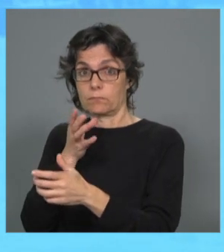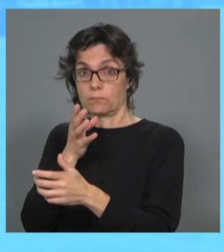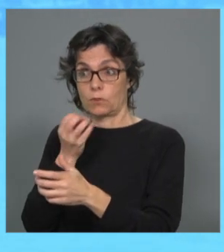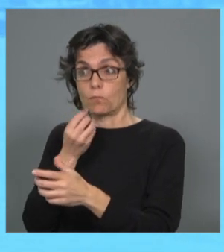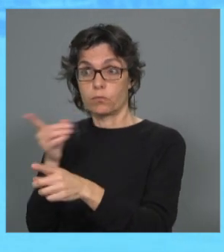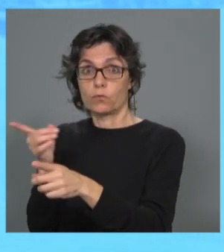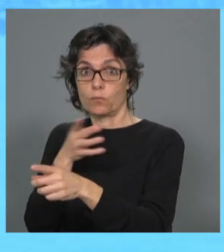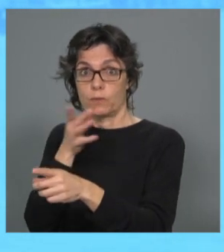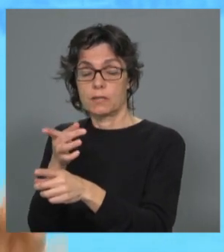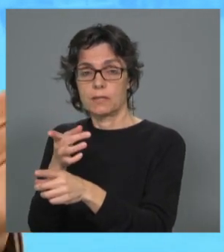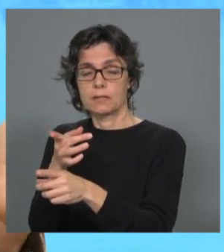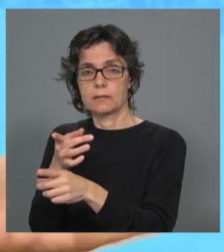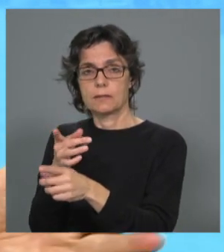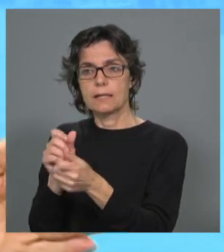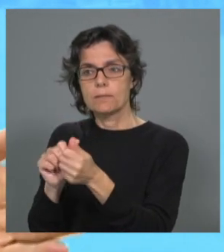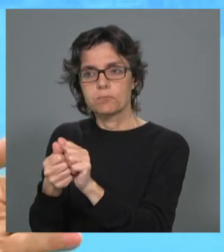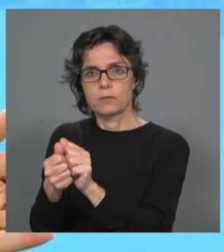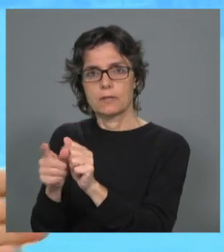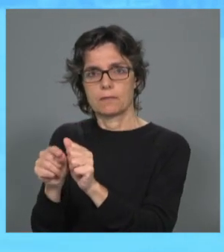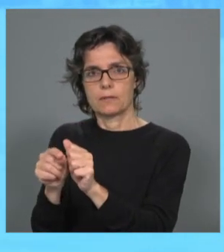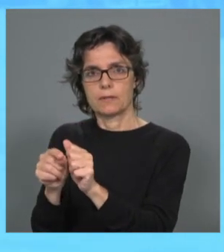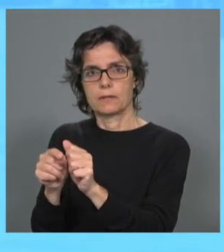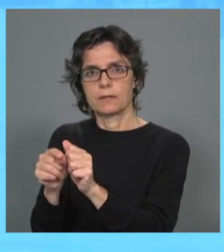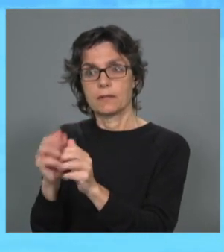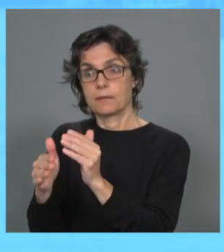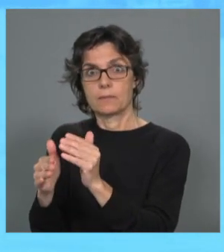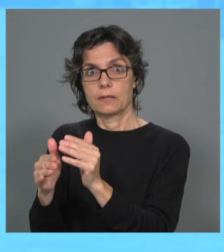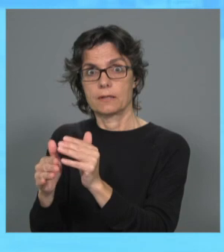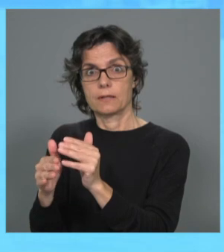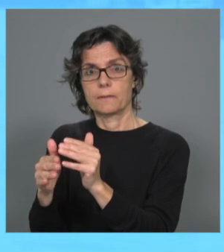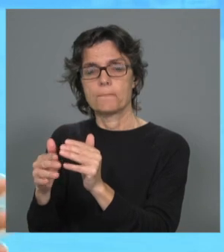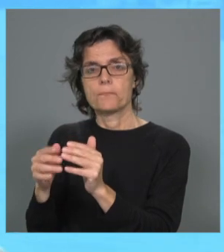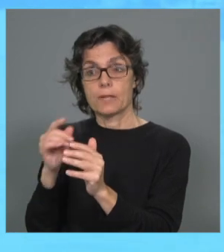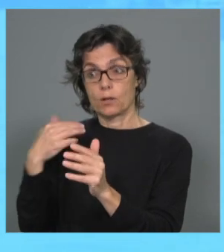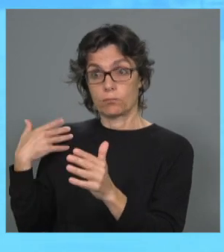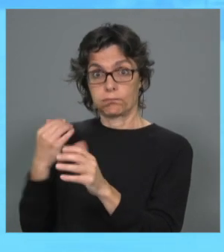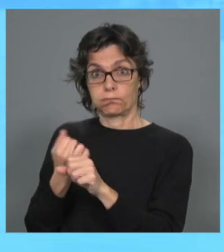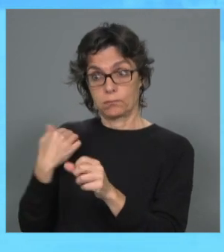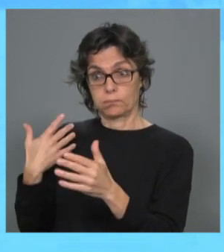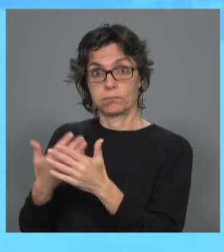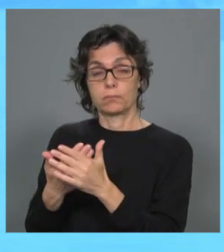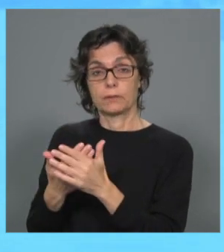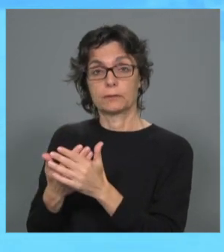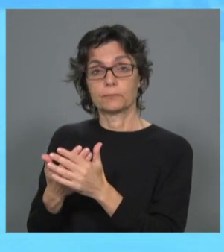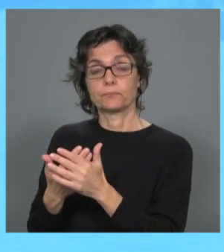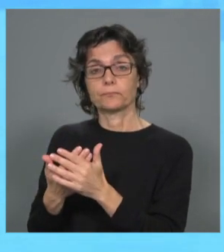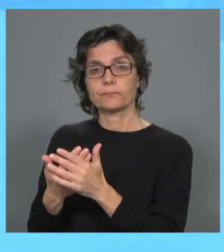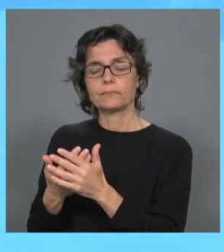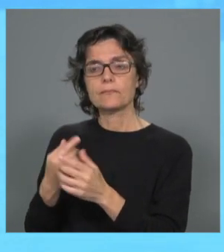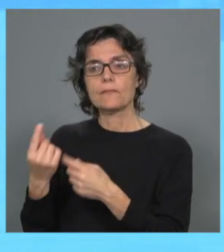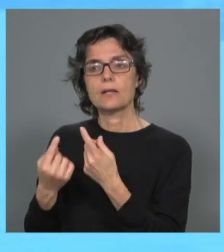eu vejo-a muito, porque estou ali há 5 anos, a passagem de um momento de mais agitação para um momento de